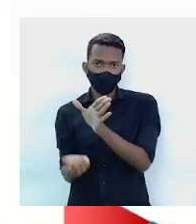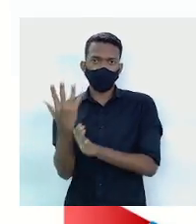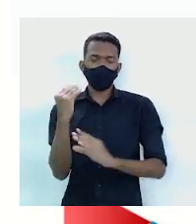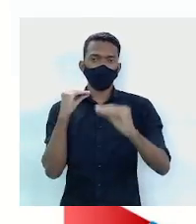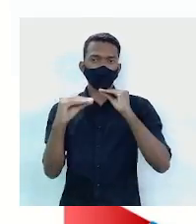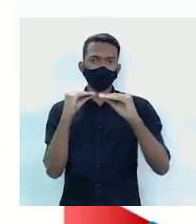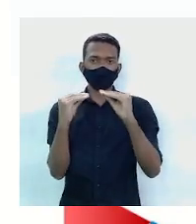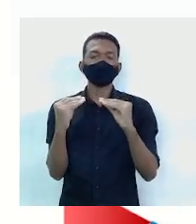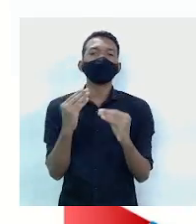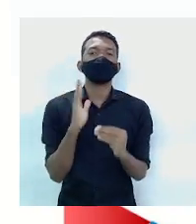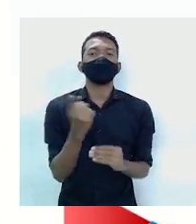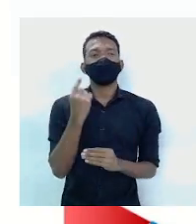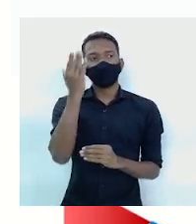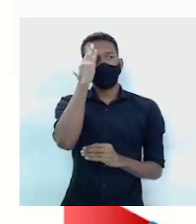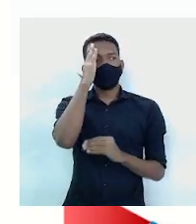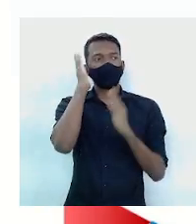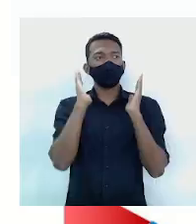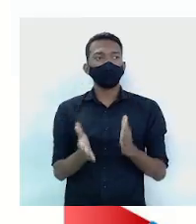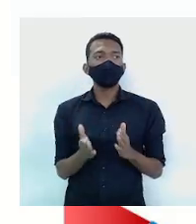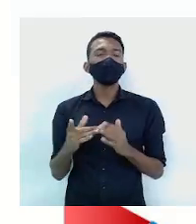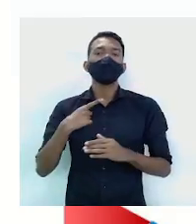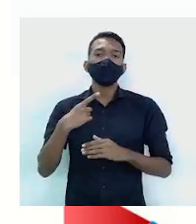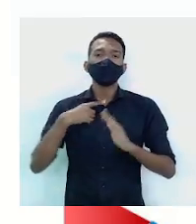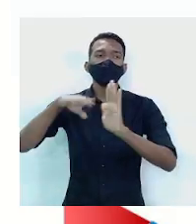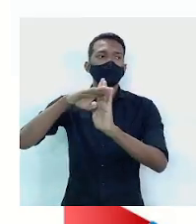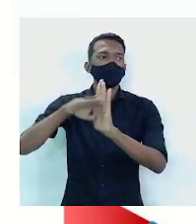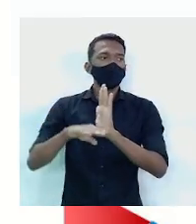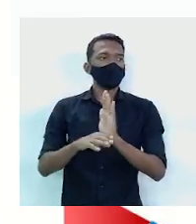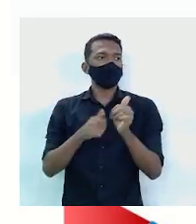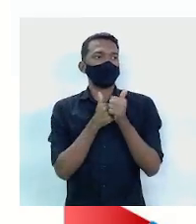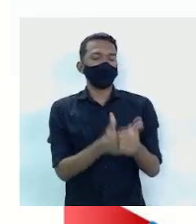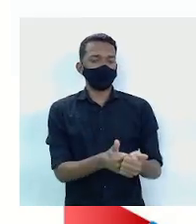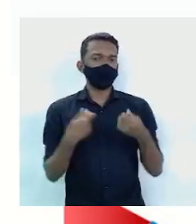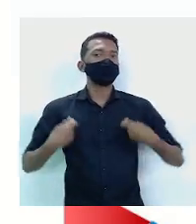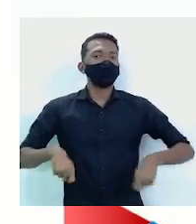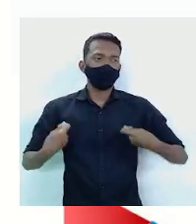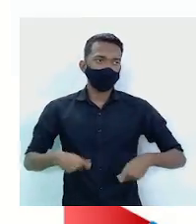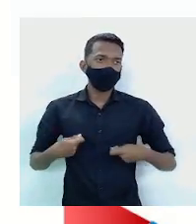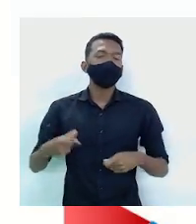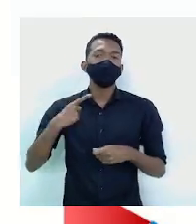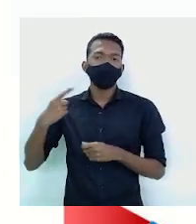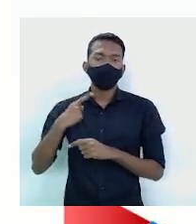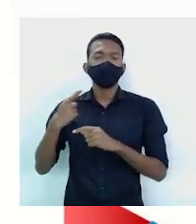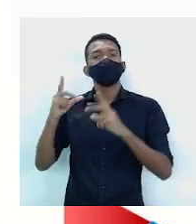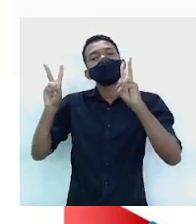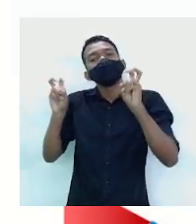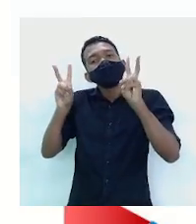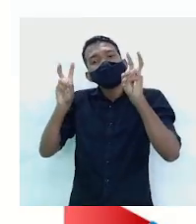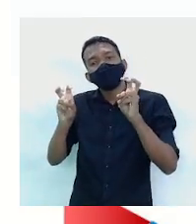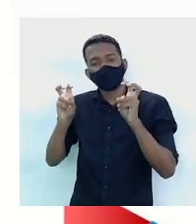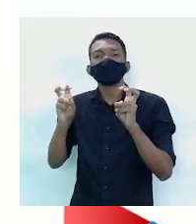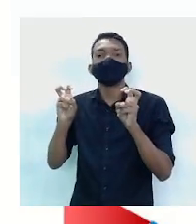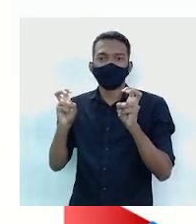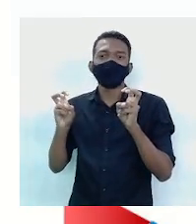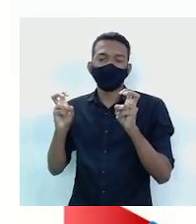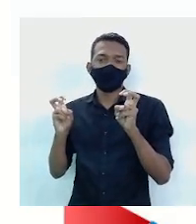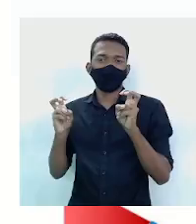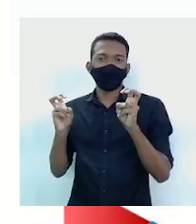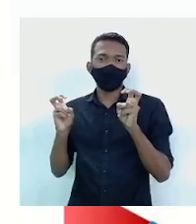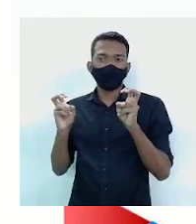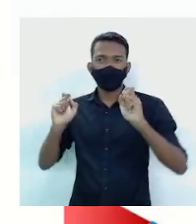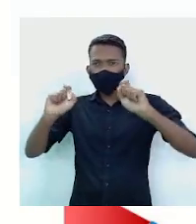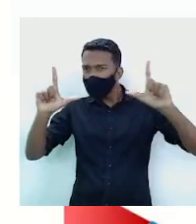Então, sabemos que a novela ela tem um roteiro a ser seguido, né? As cenas que acontecem, elas são